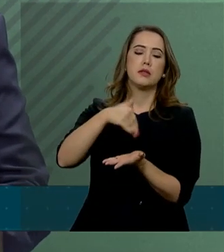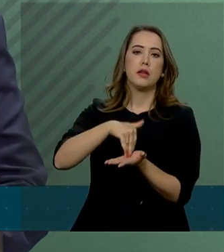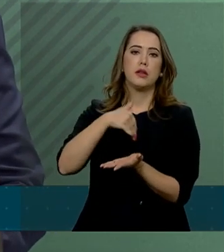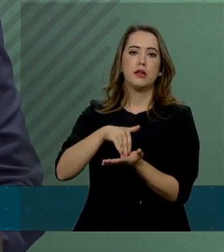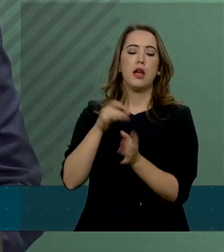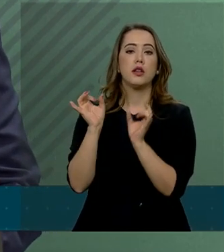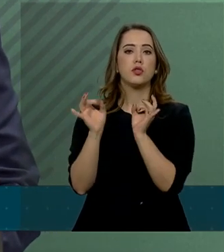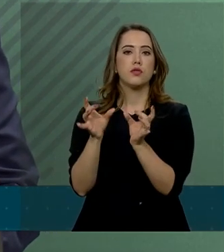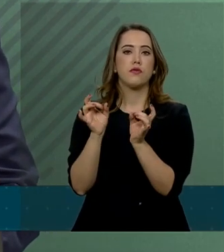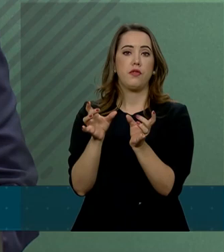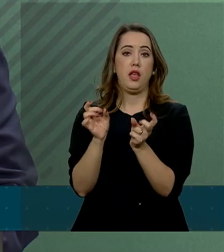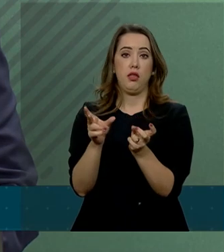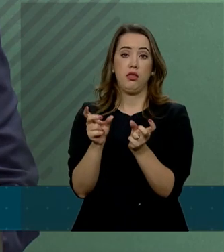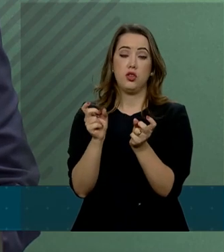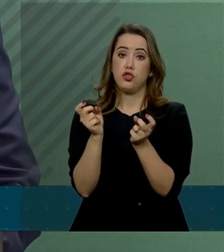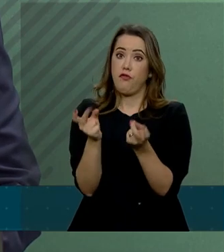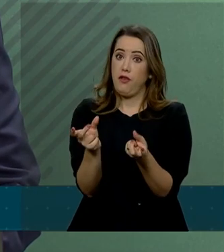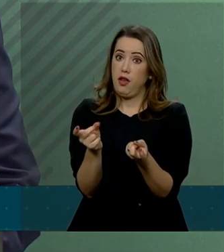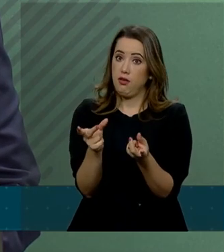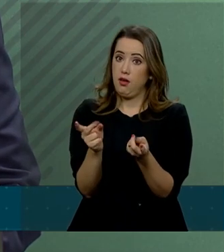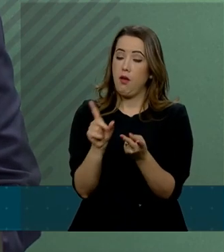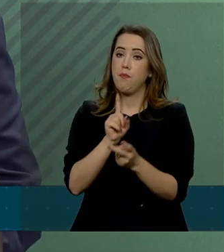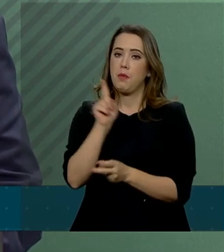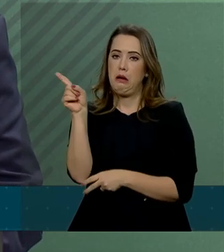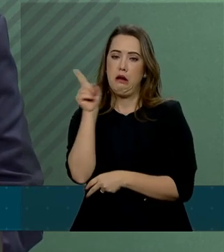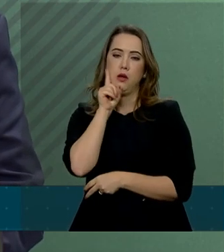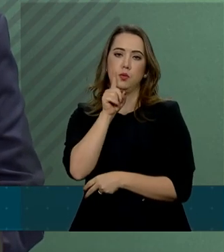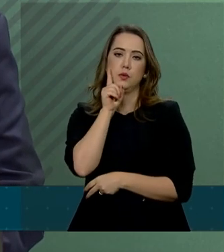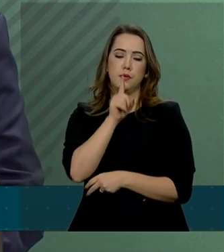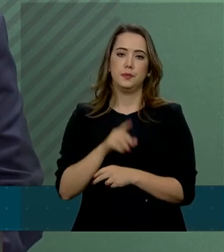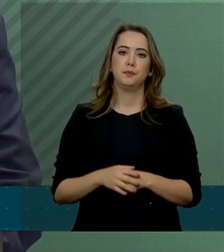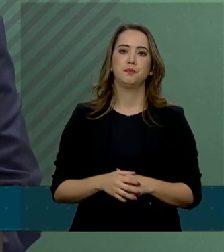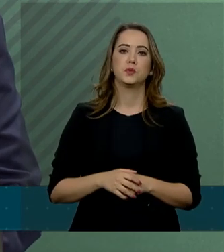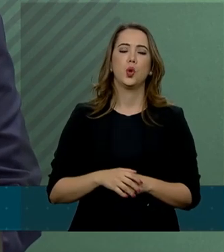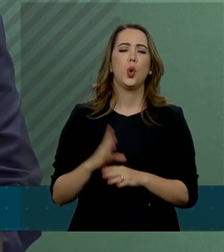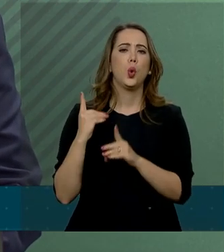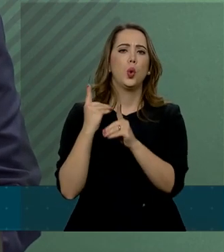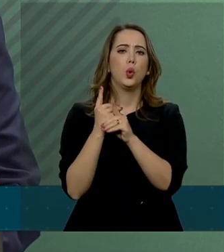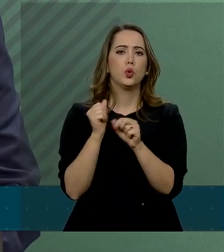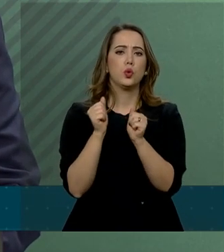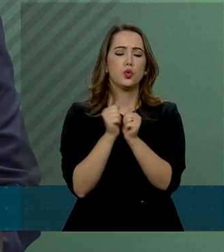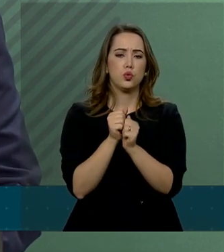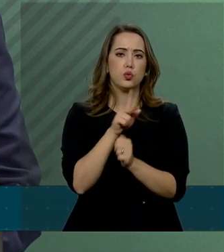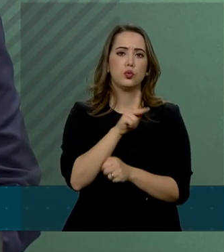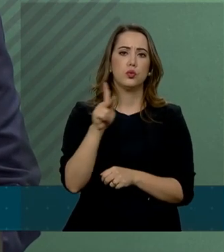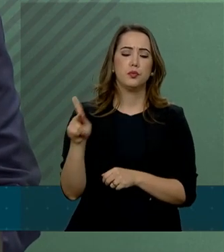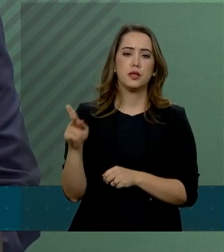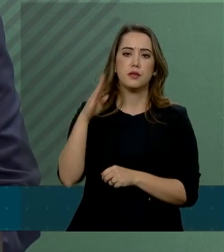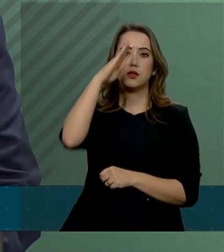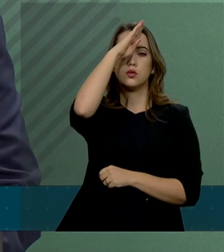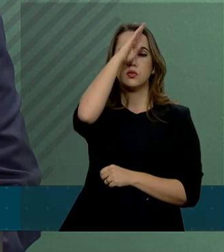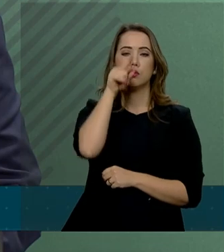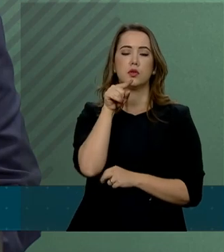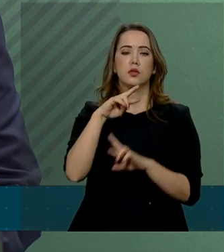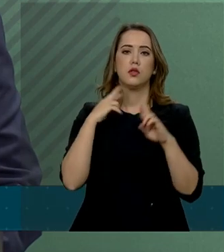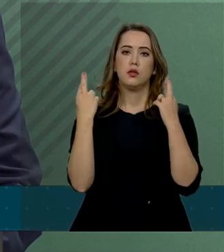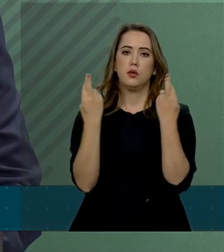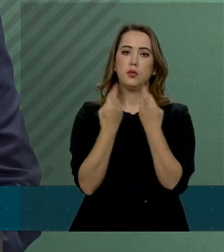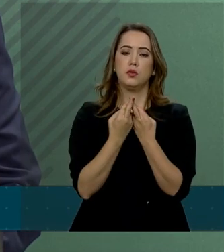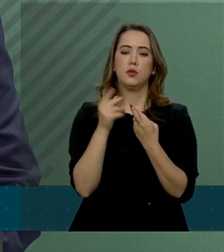comércio dos estados unidos o presidente bolsonaro recebeu na tarde de hoje em audiência